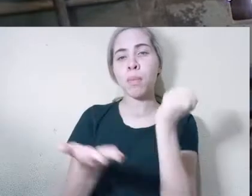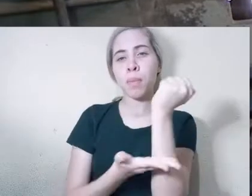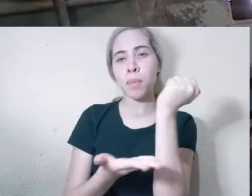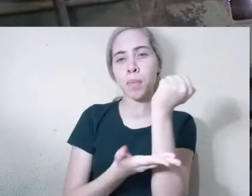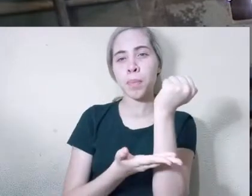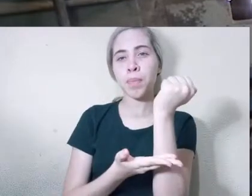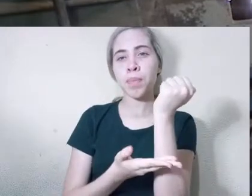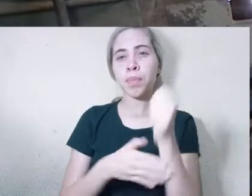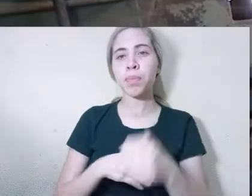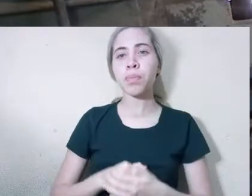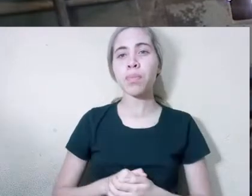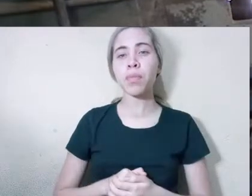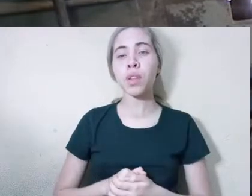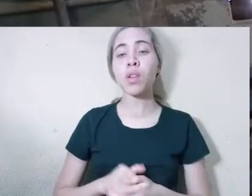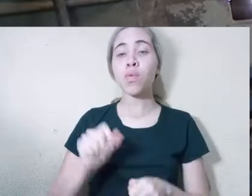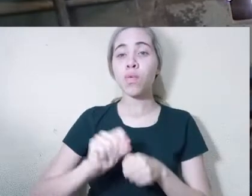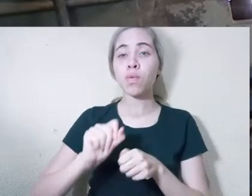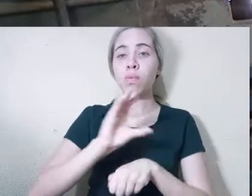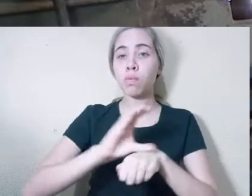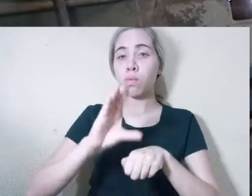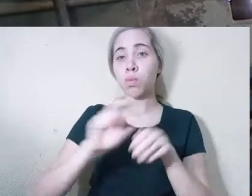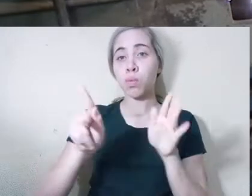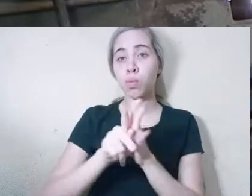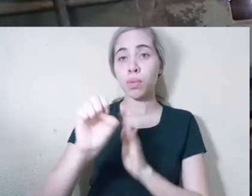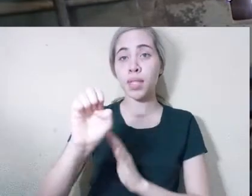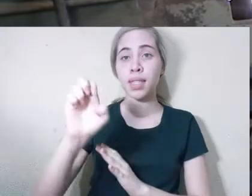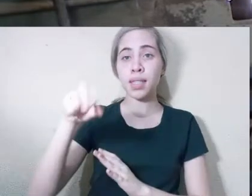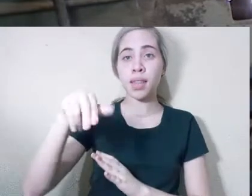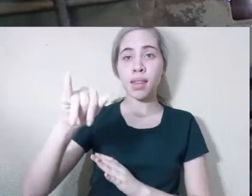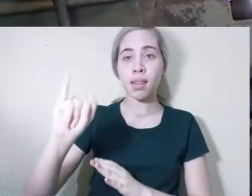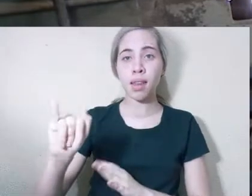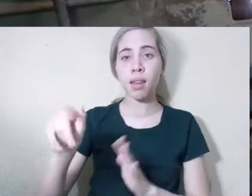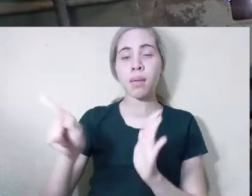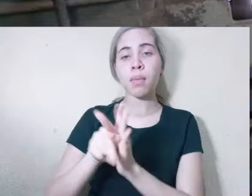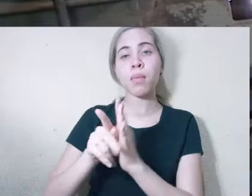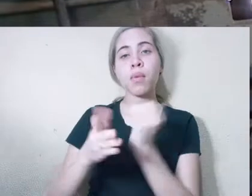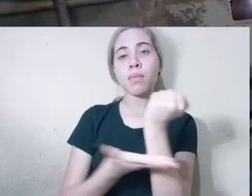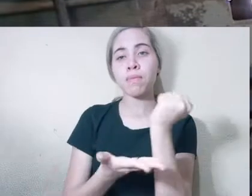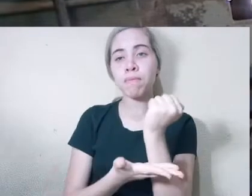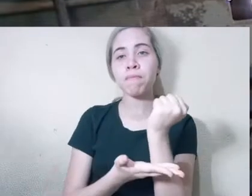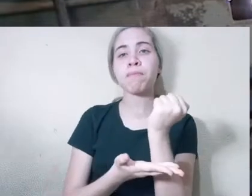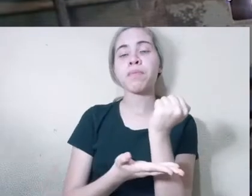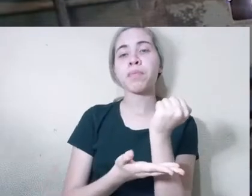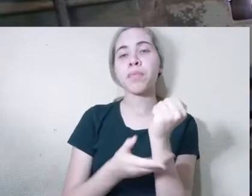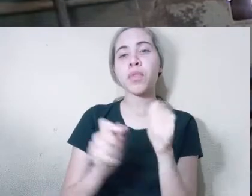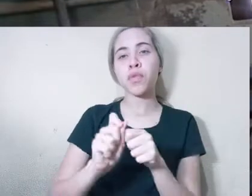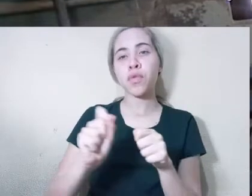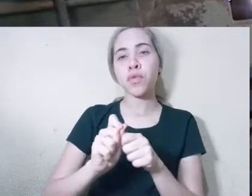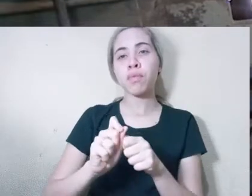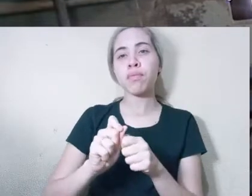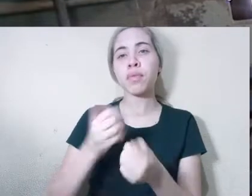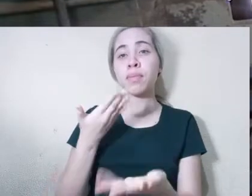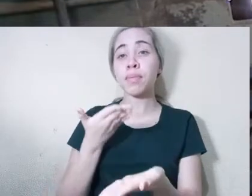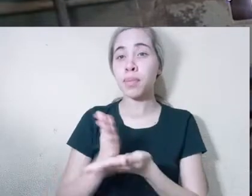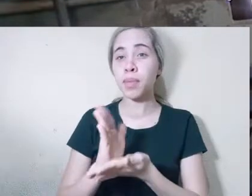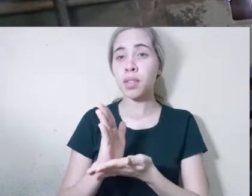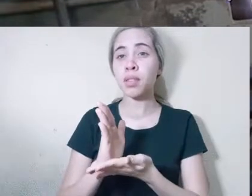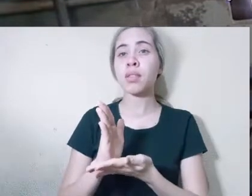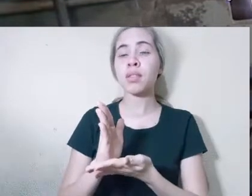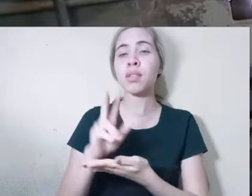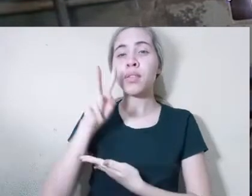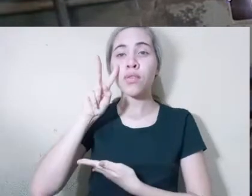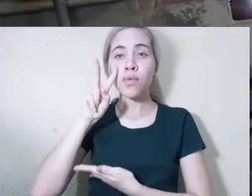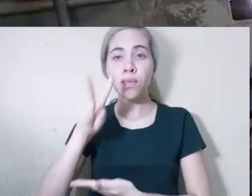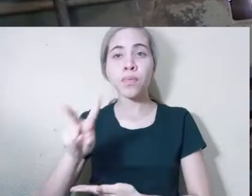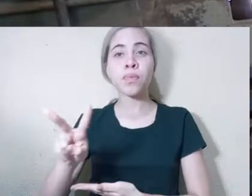madeira. Aí eu fiz um curso no Senai, de marcenaria, depois passei pelos